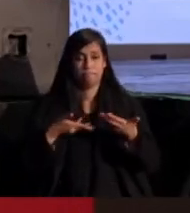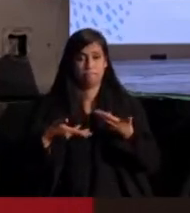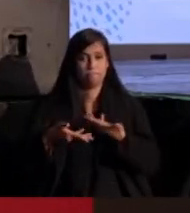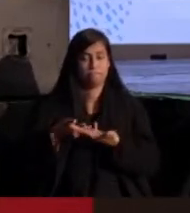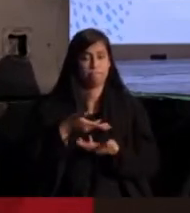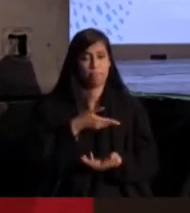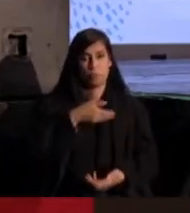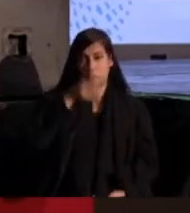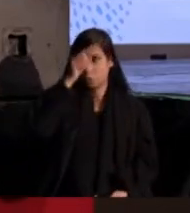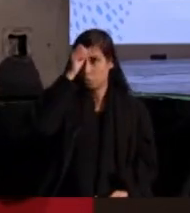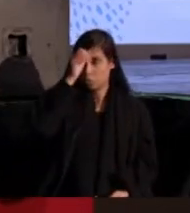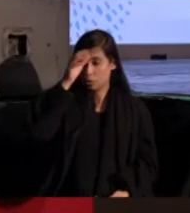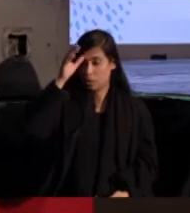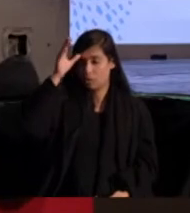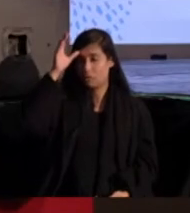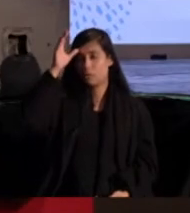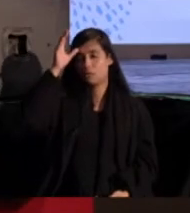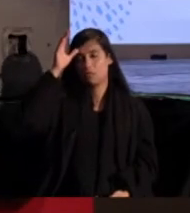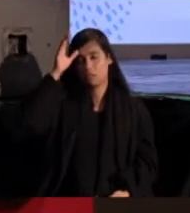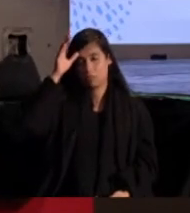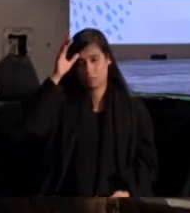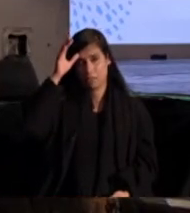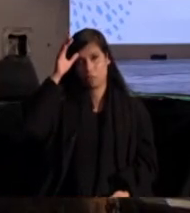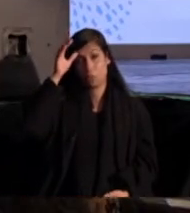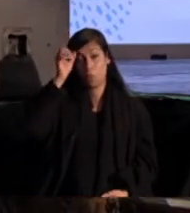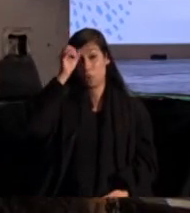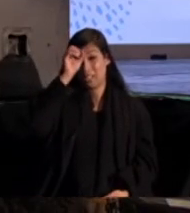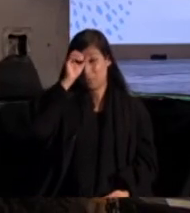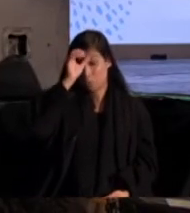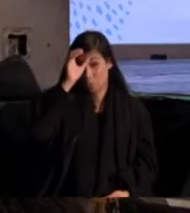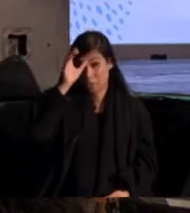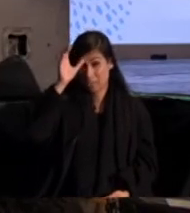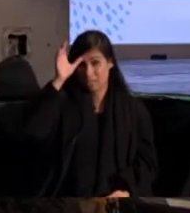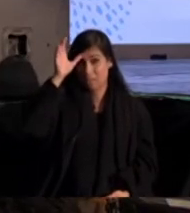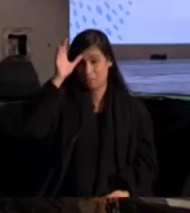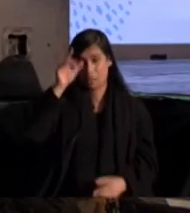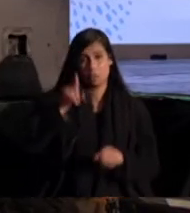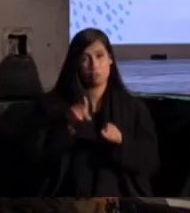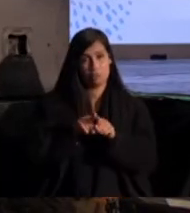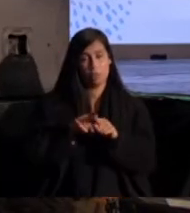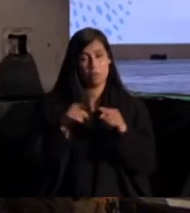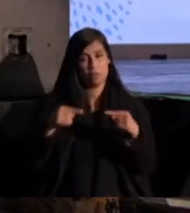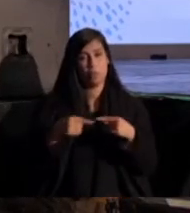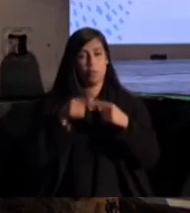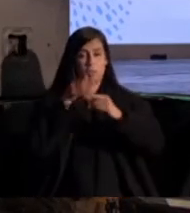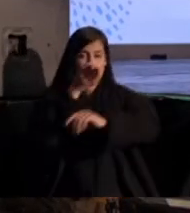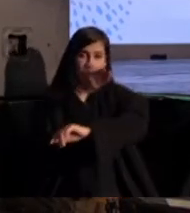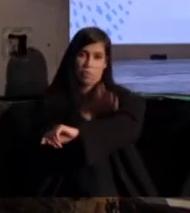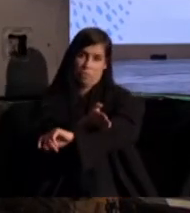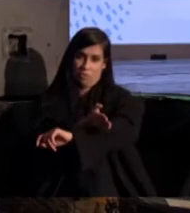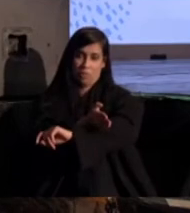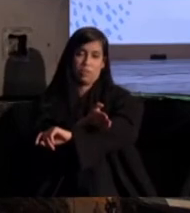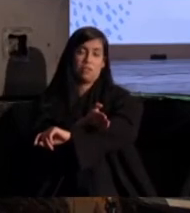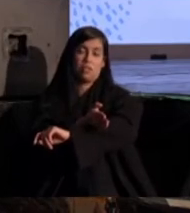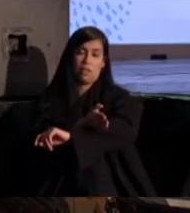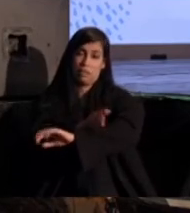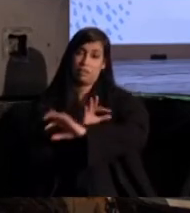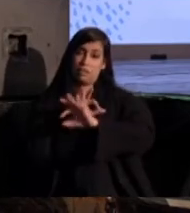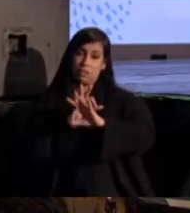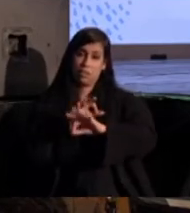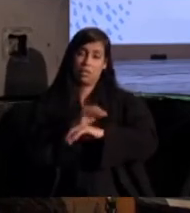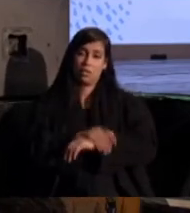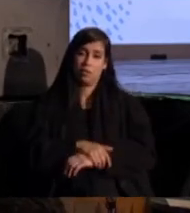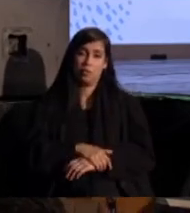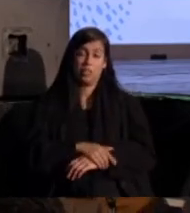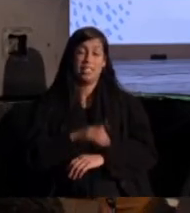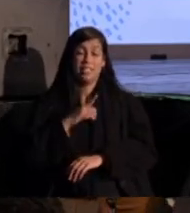conhecimento. Essa é uma encruzilhada que agora parece muito clara, essa encruzilhada epistêmica,